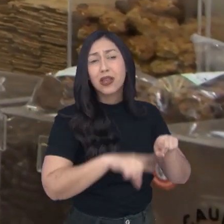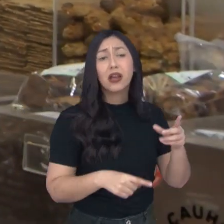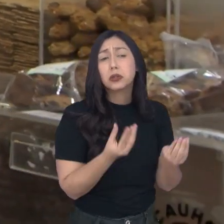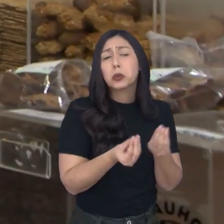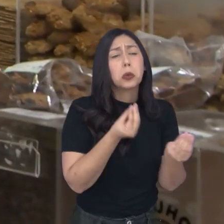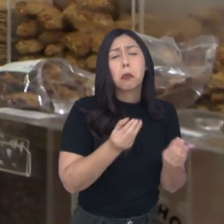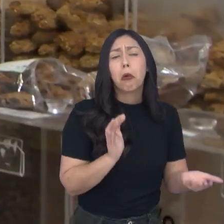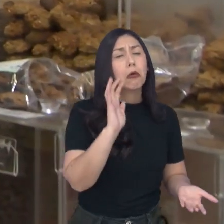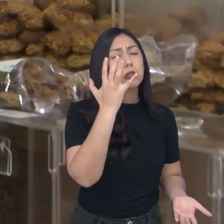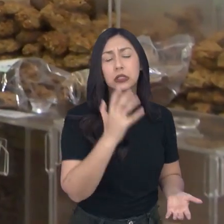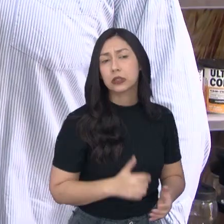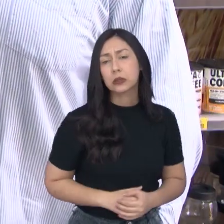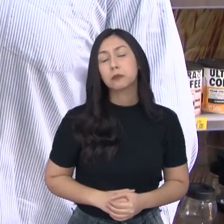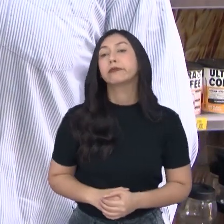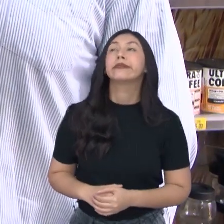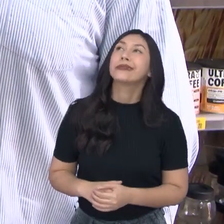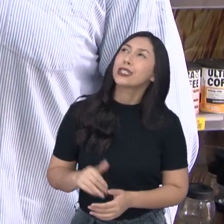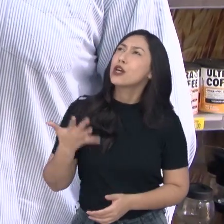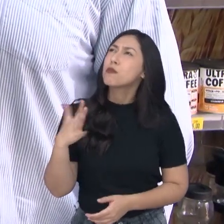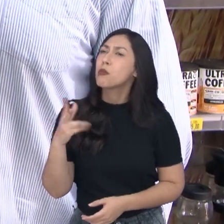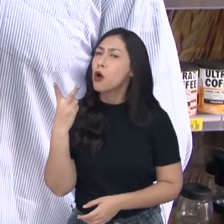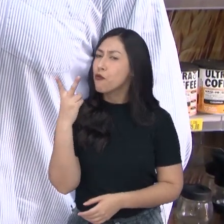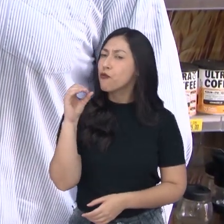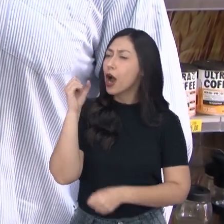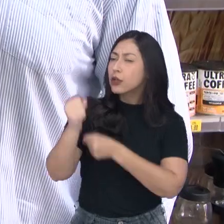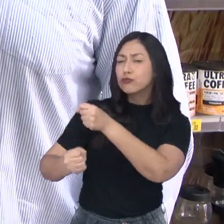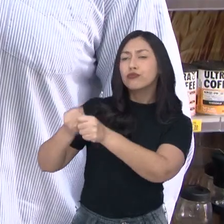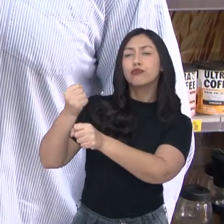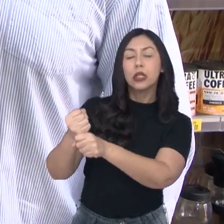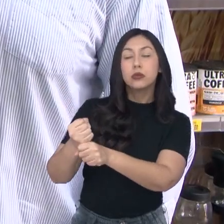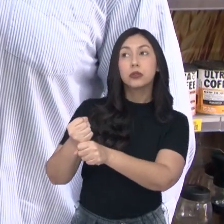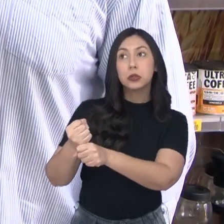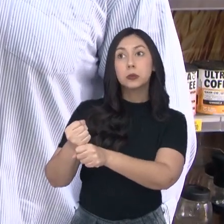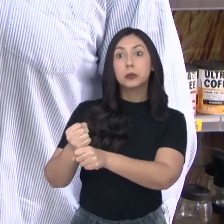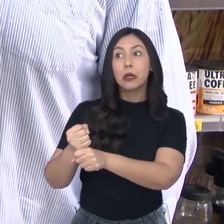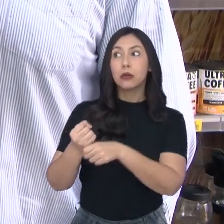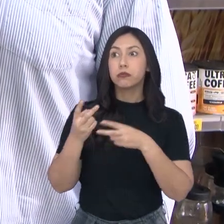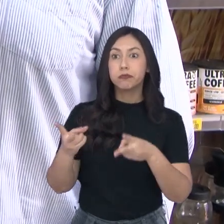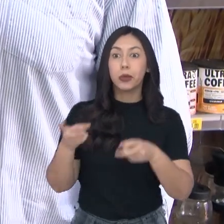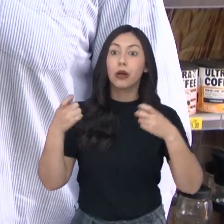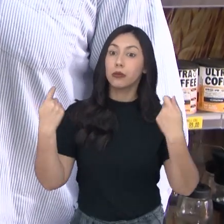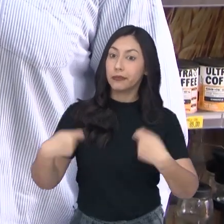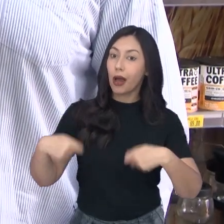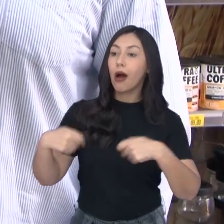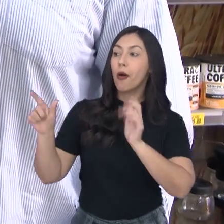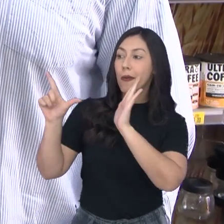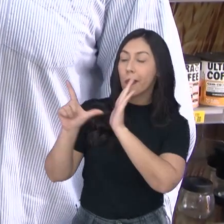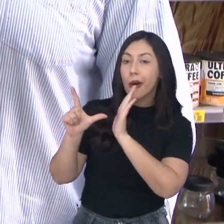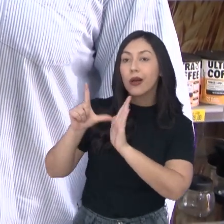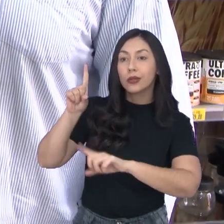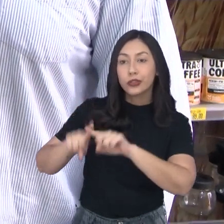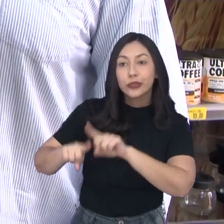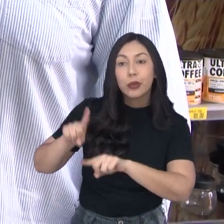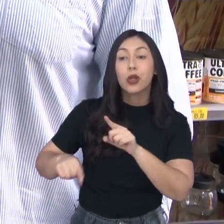isso? Depois de uns 20 anos que o restaurante existia, a gente viu a necessidade de ter uma loja. E as pessoas